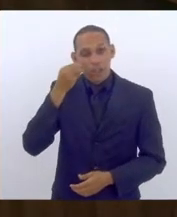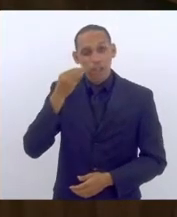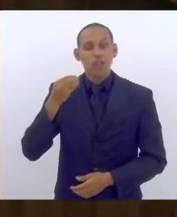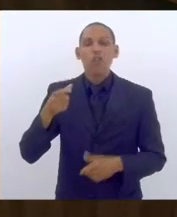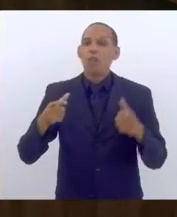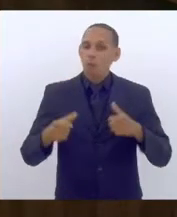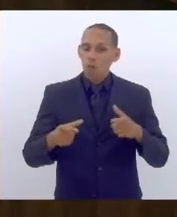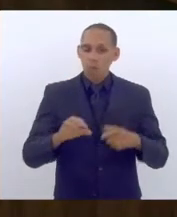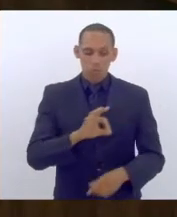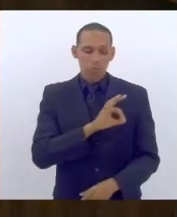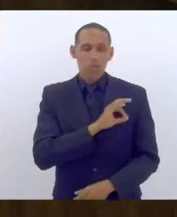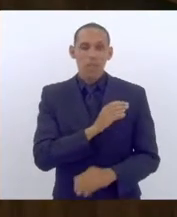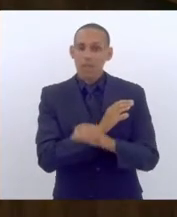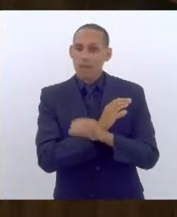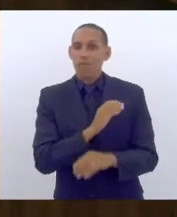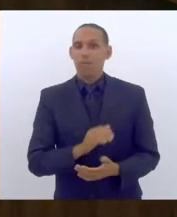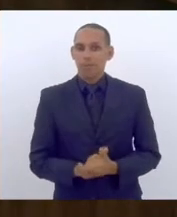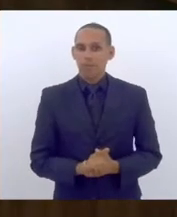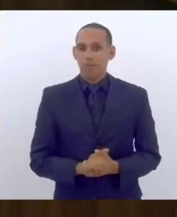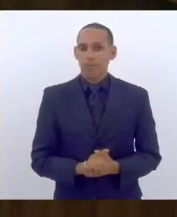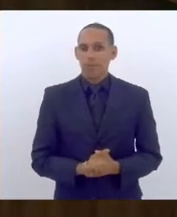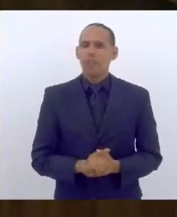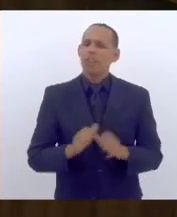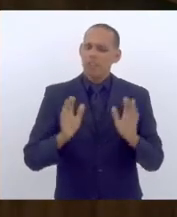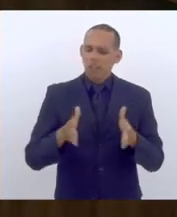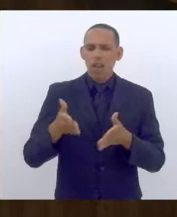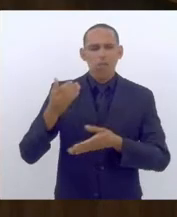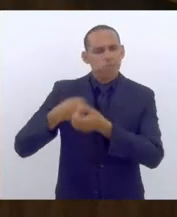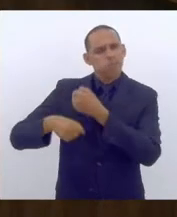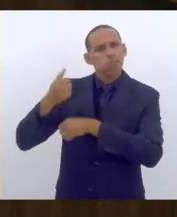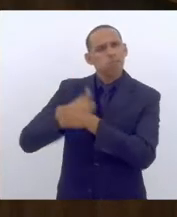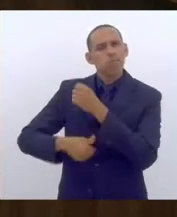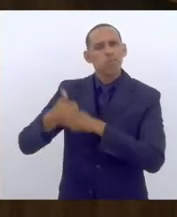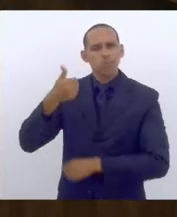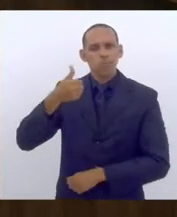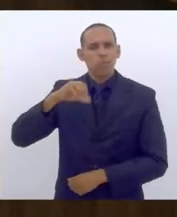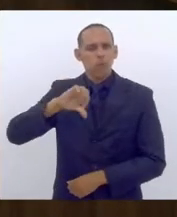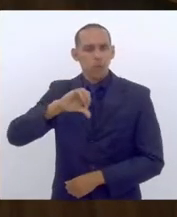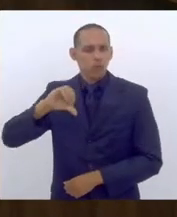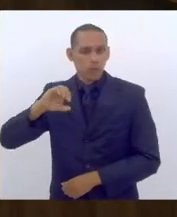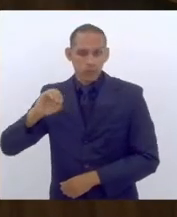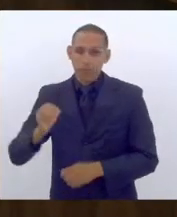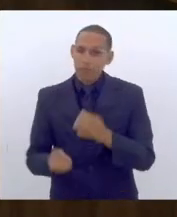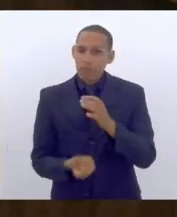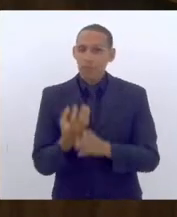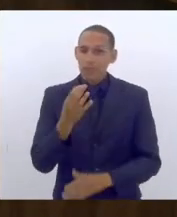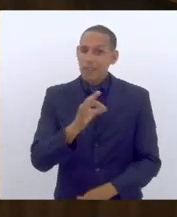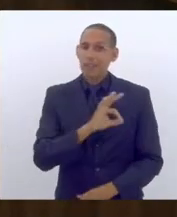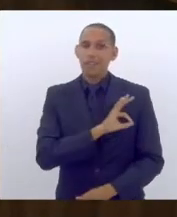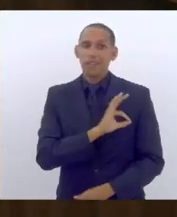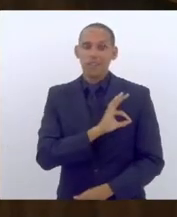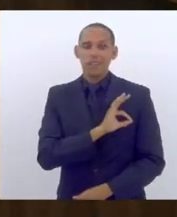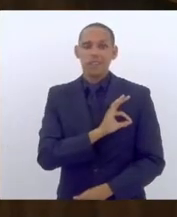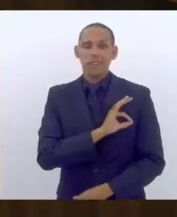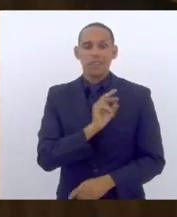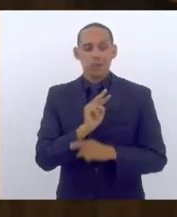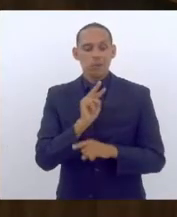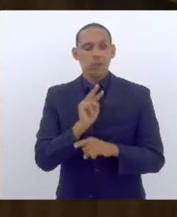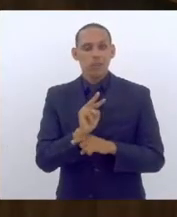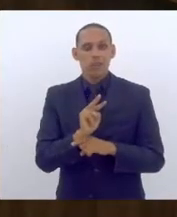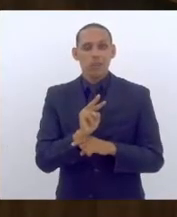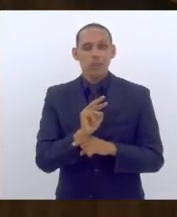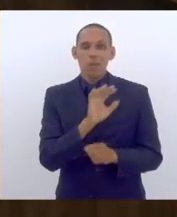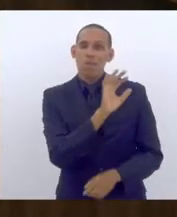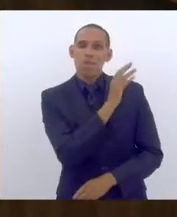Polícia Civil e a polícia civil já na década de 90 criou a Delegacia de proteção